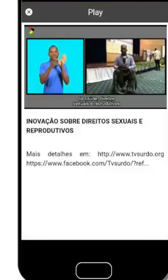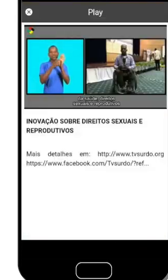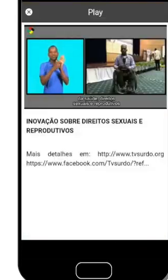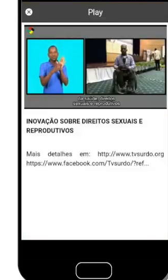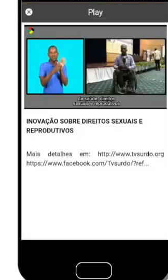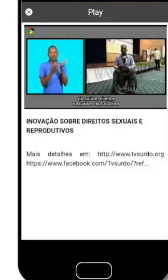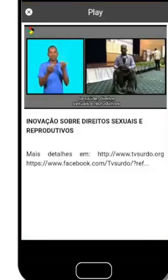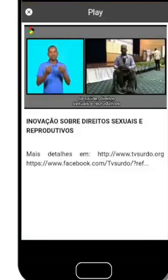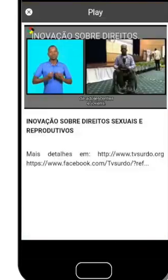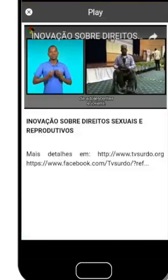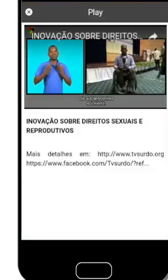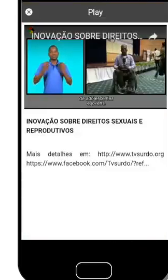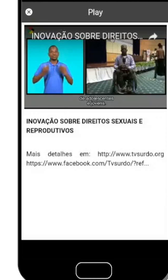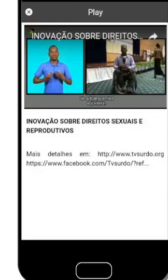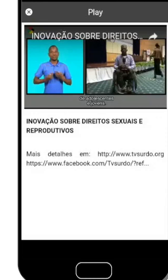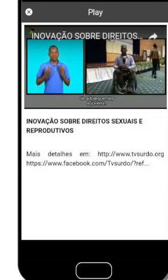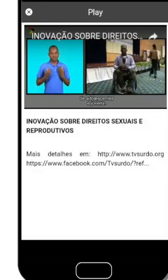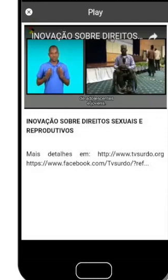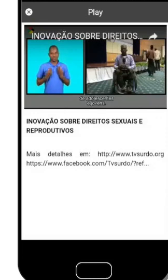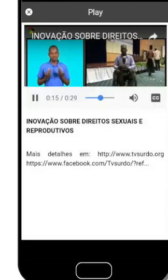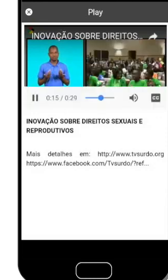É fácil de usá-lo.